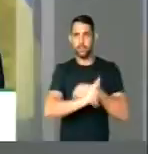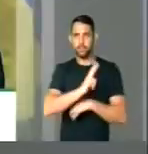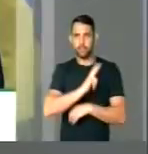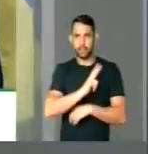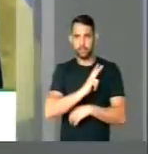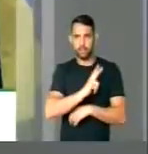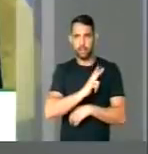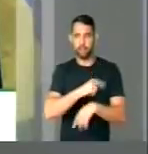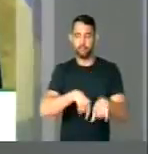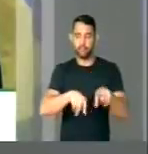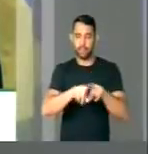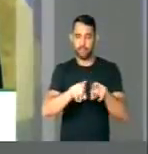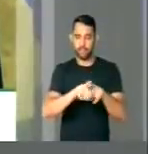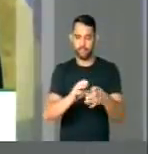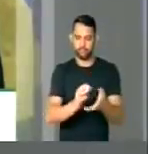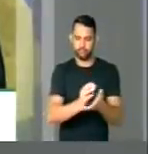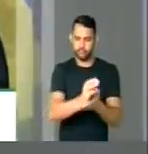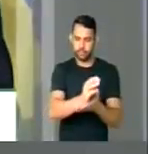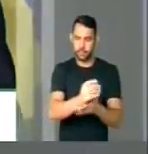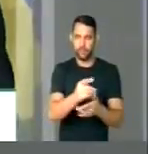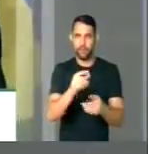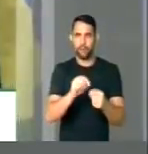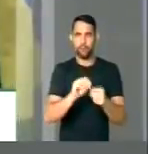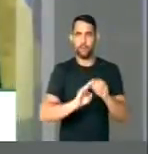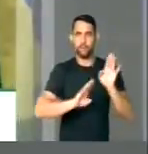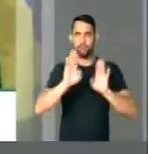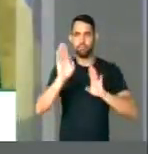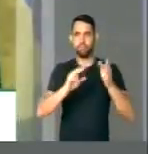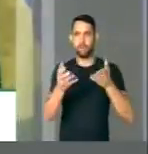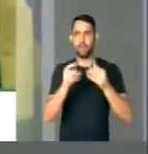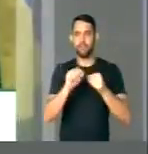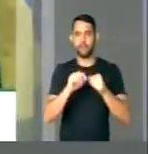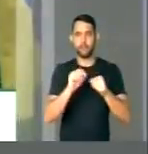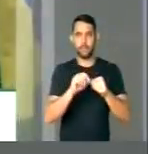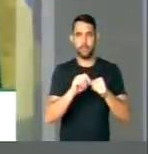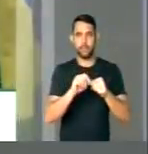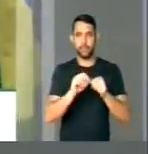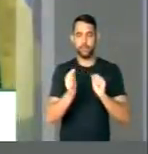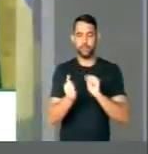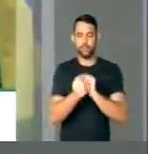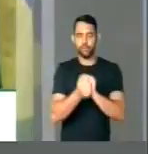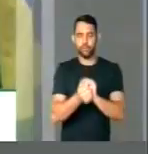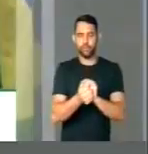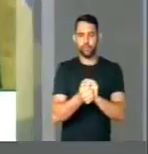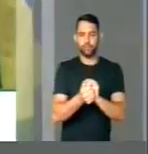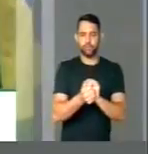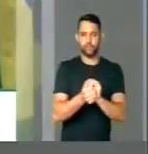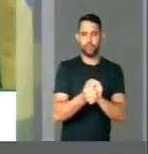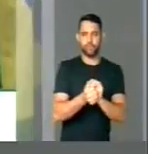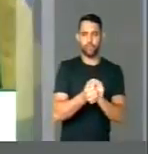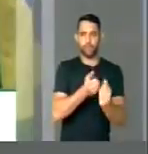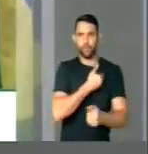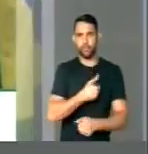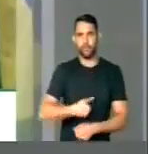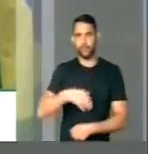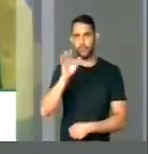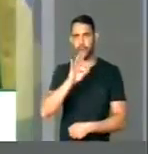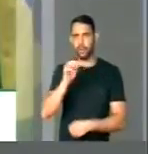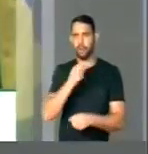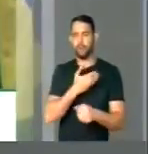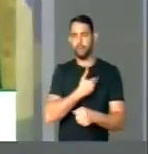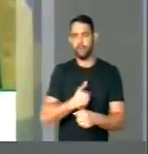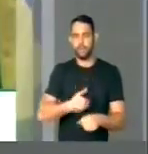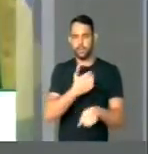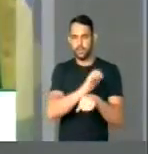privada também uma concessão que se pretende fazer juntando o governo federal governo